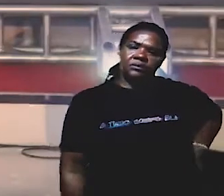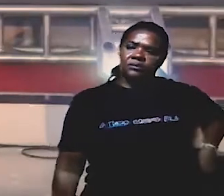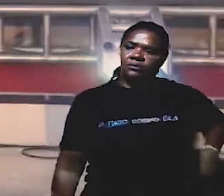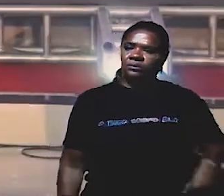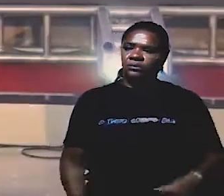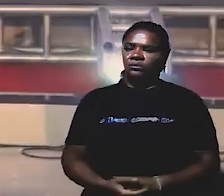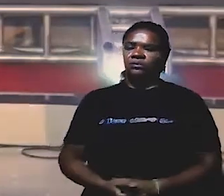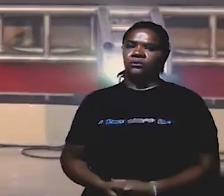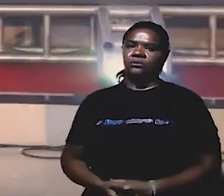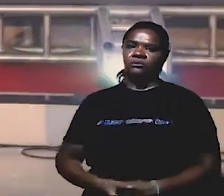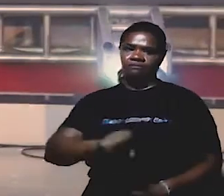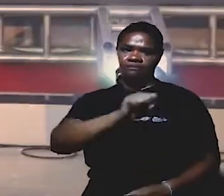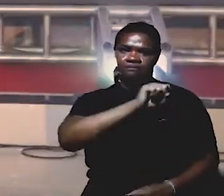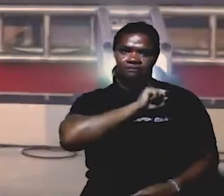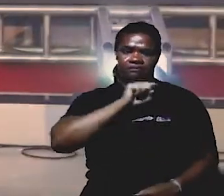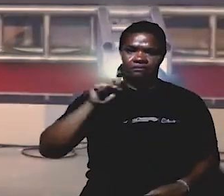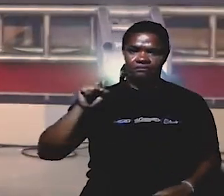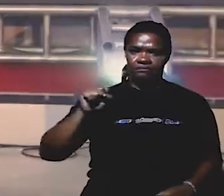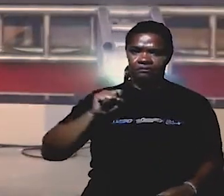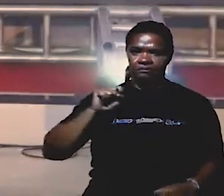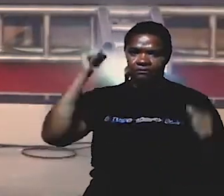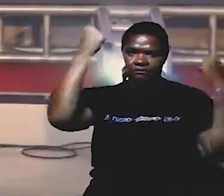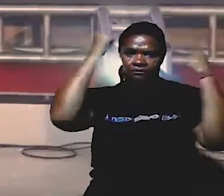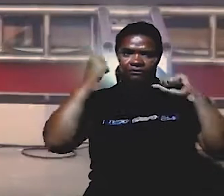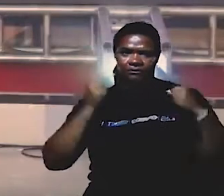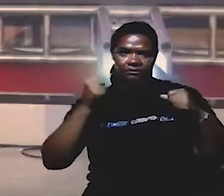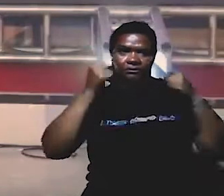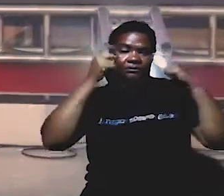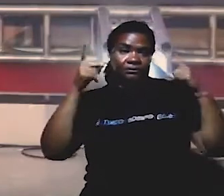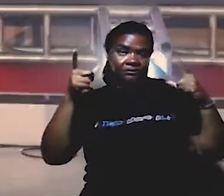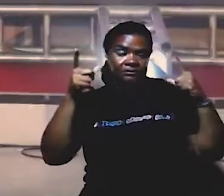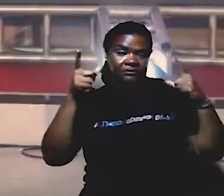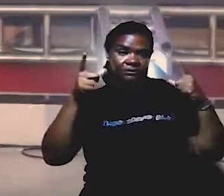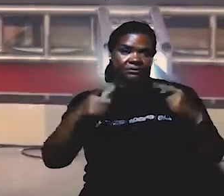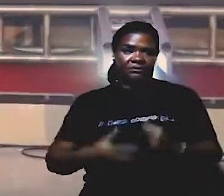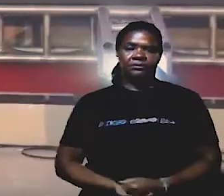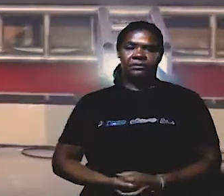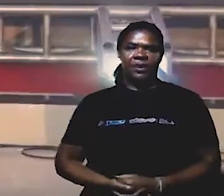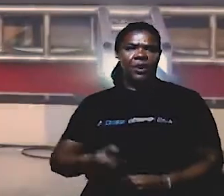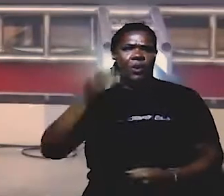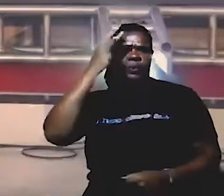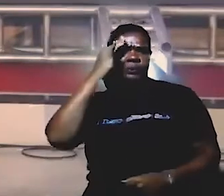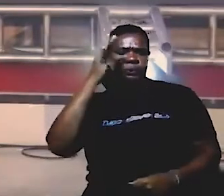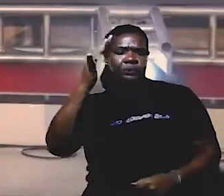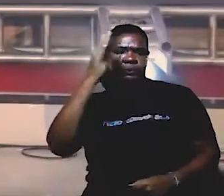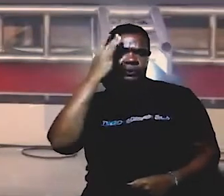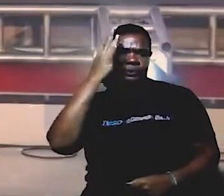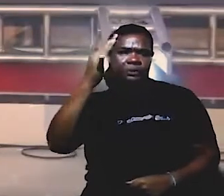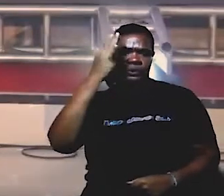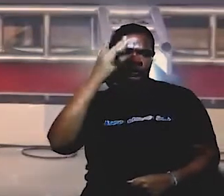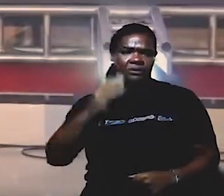e Salomão acordou, e eis que era um sonho.